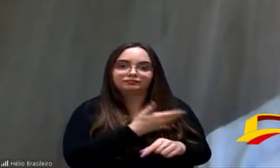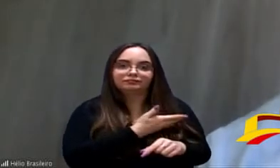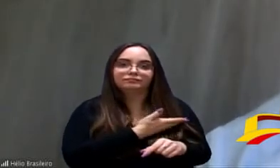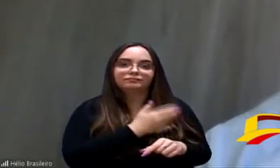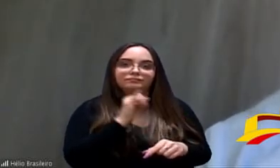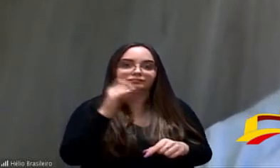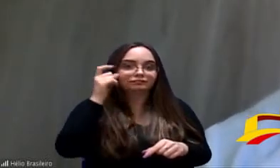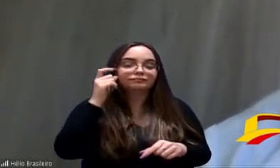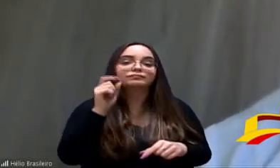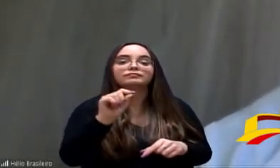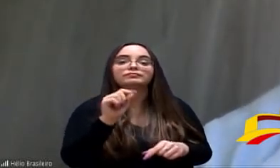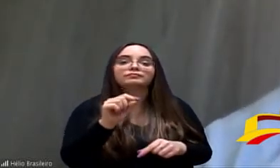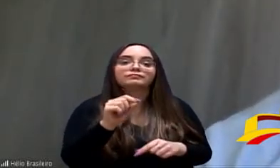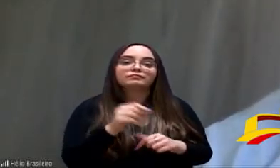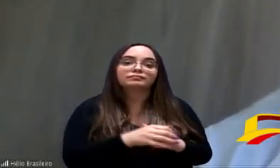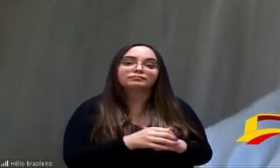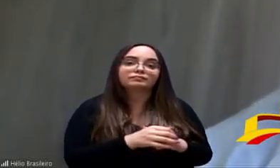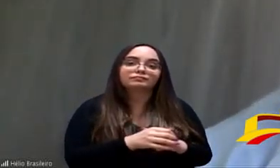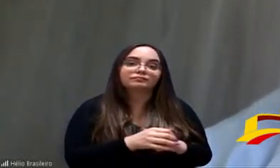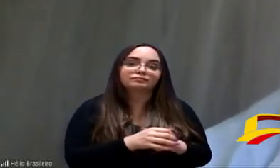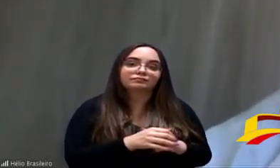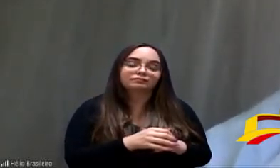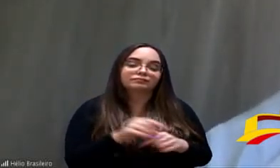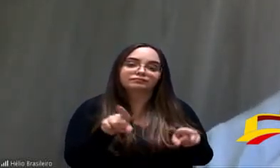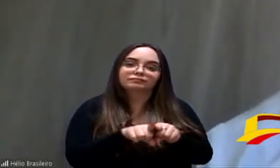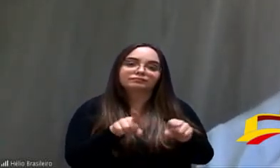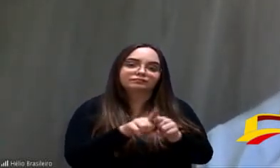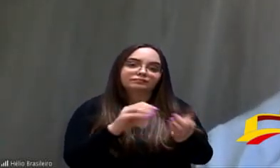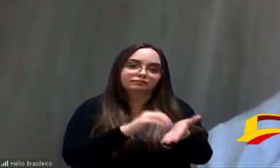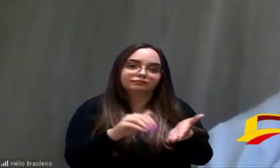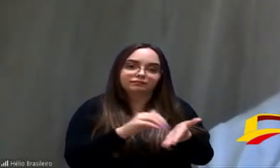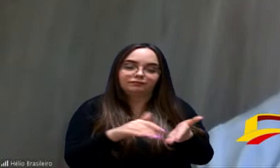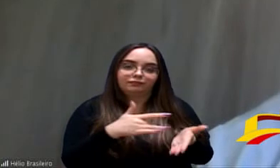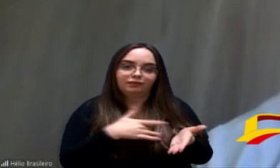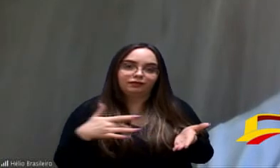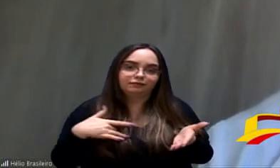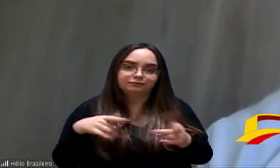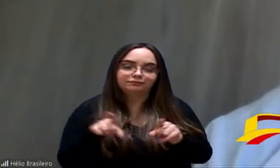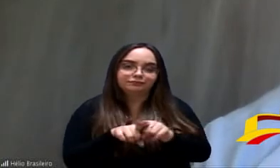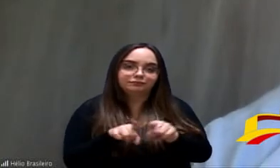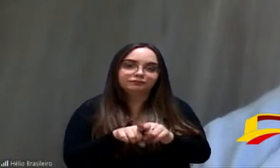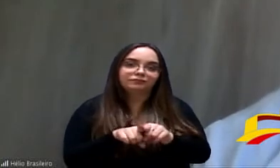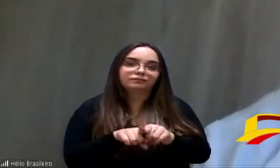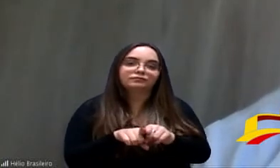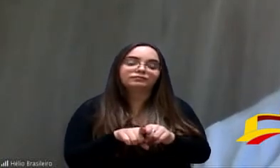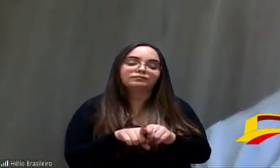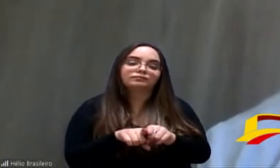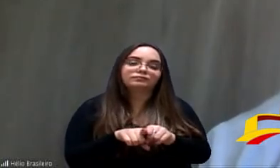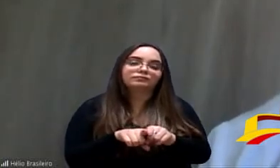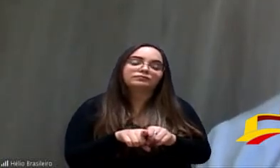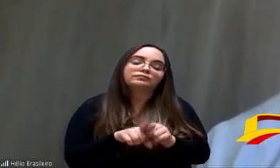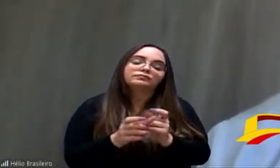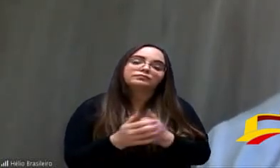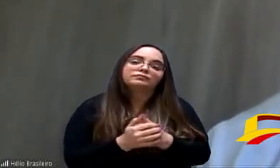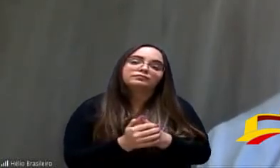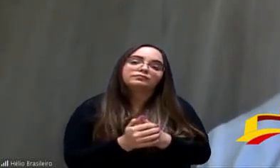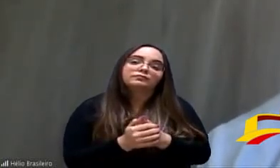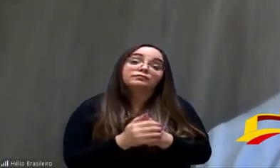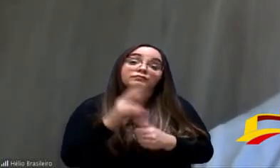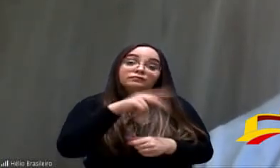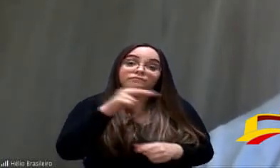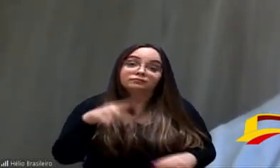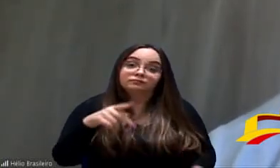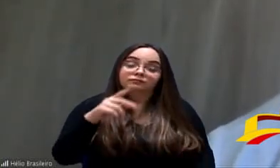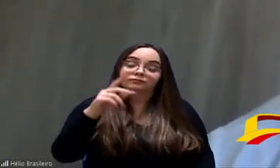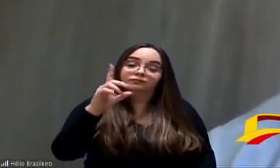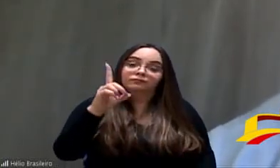Donizete, que, e a Secretaria de Saúde que esteja nos acompanhando, alguém da Secretaria de Saúde, que a professora